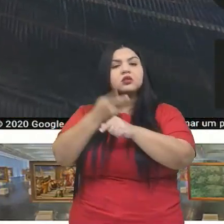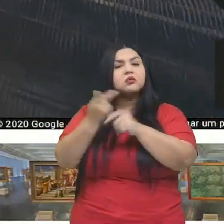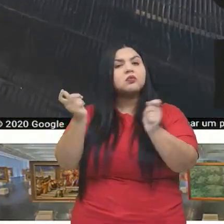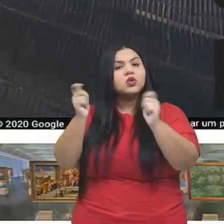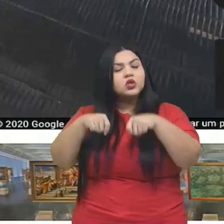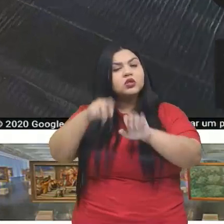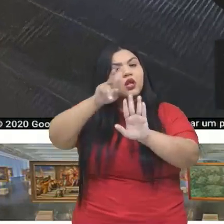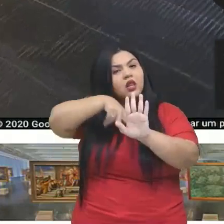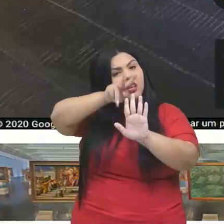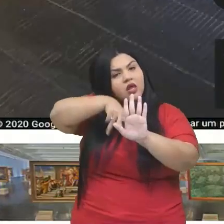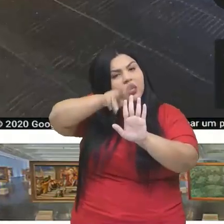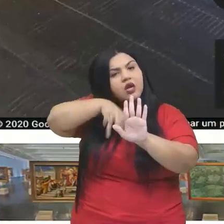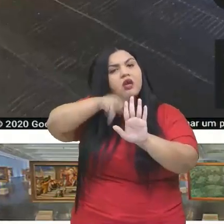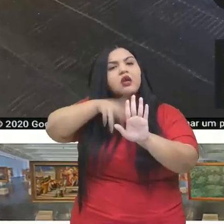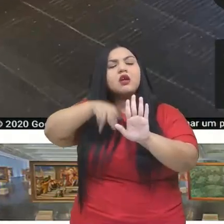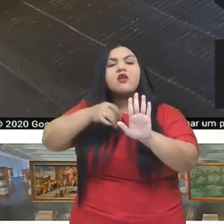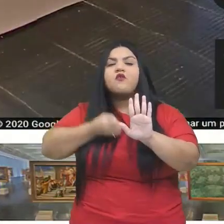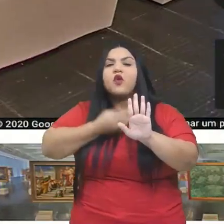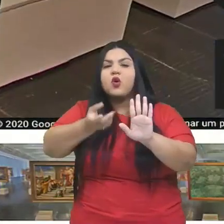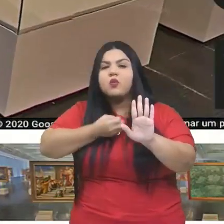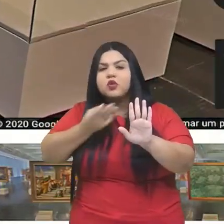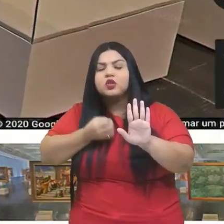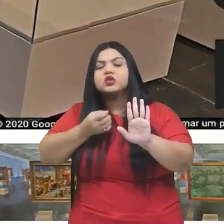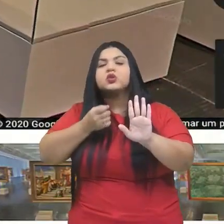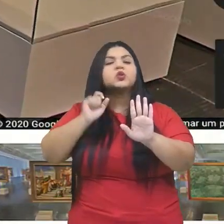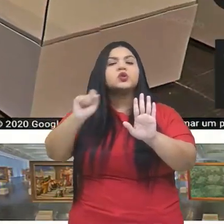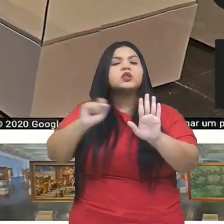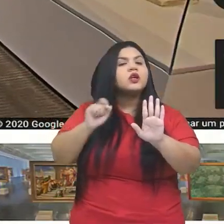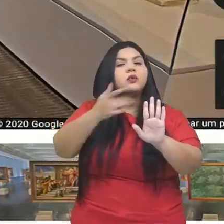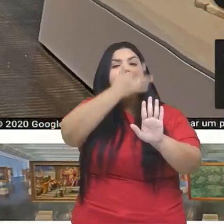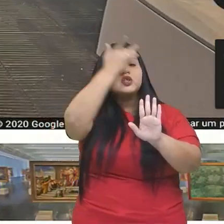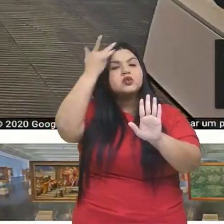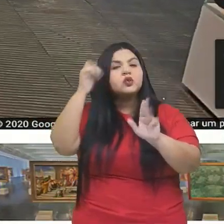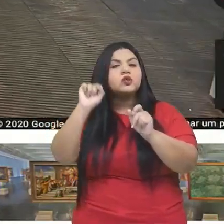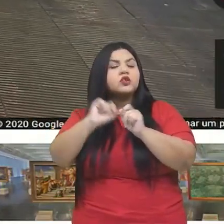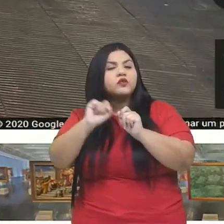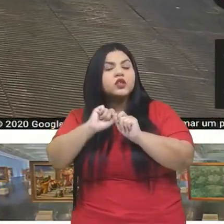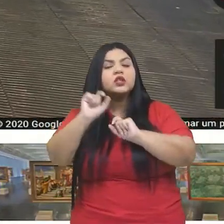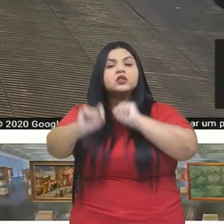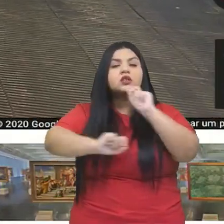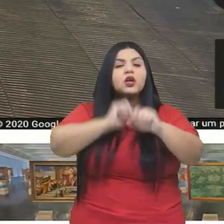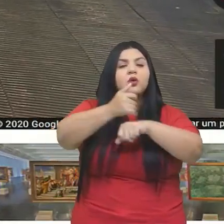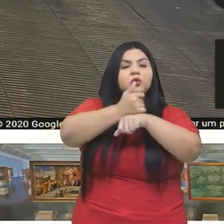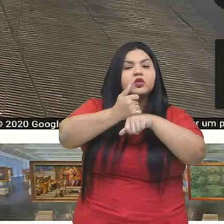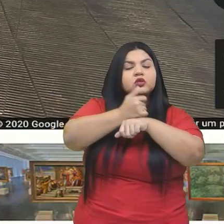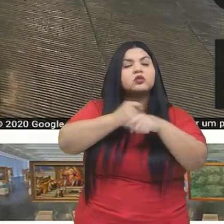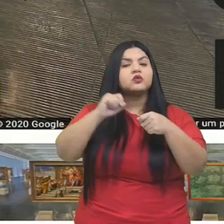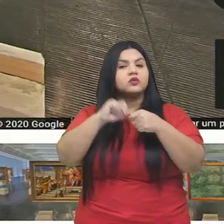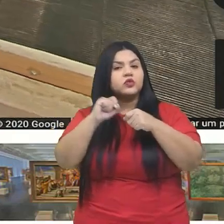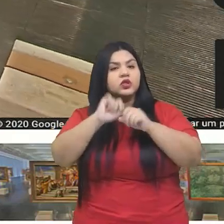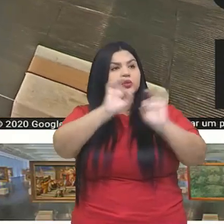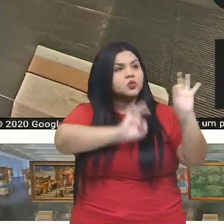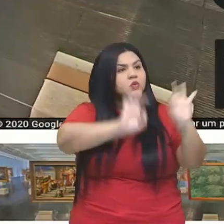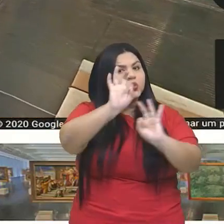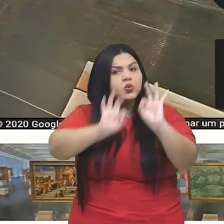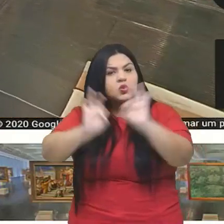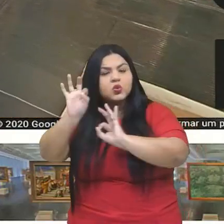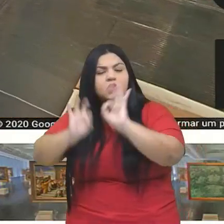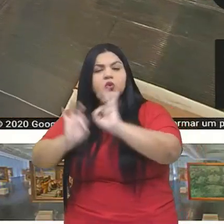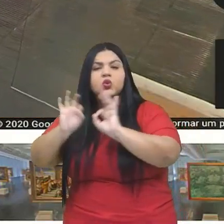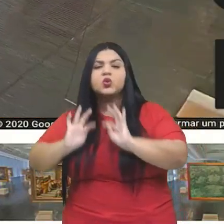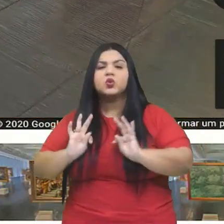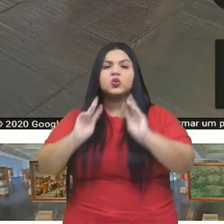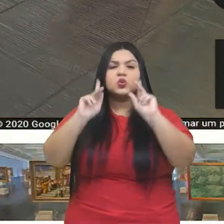e ter informações dos curadores, né, que organizam e dispõem todo esse acervo